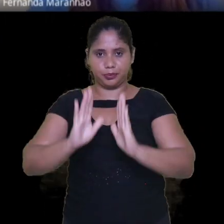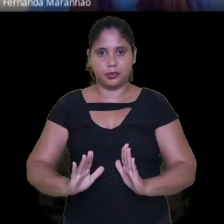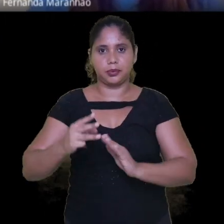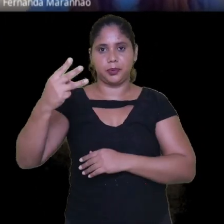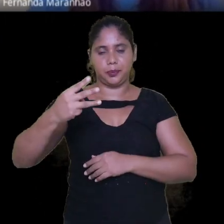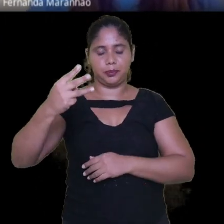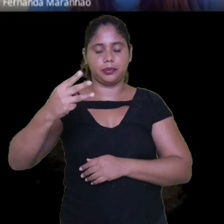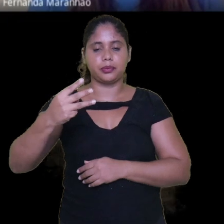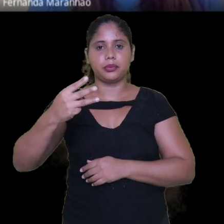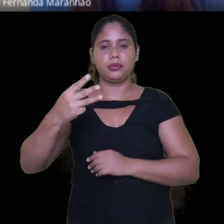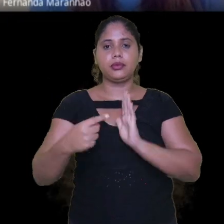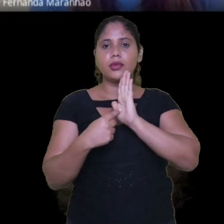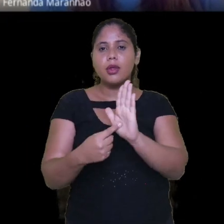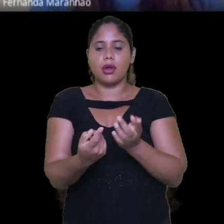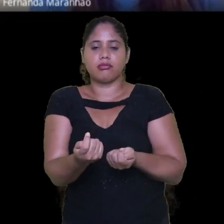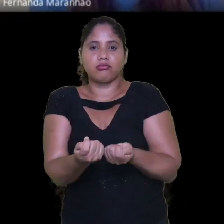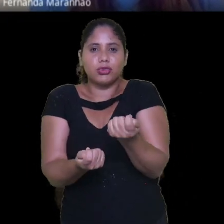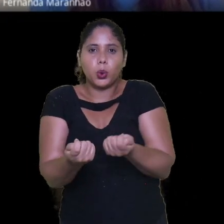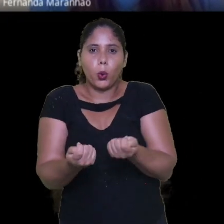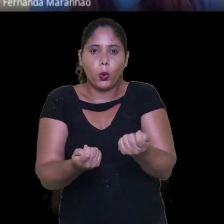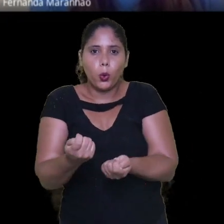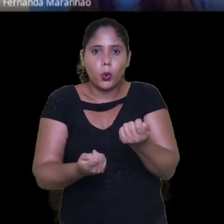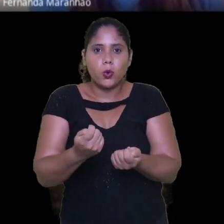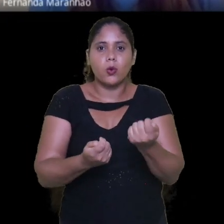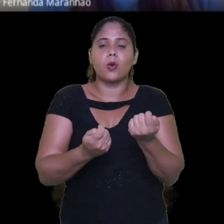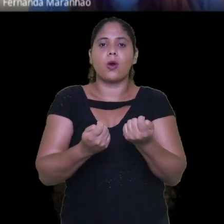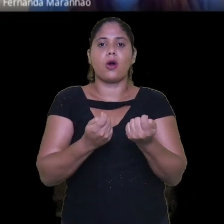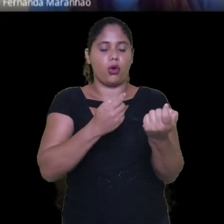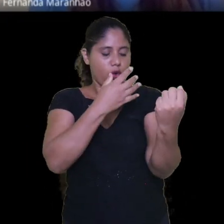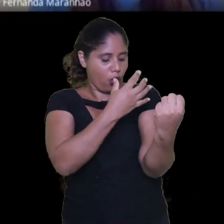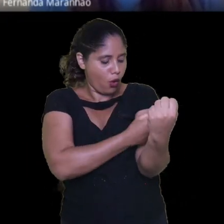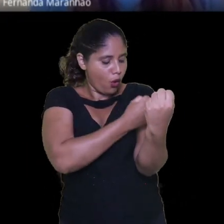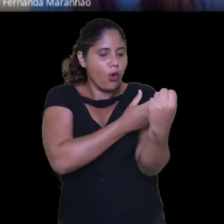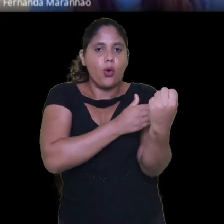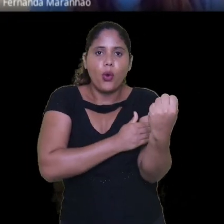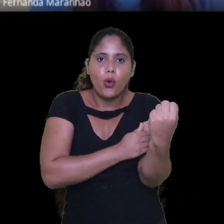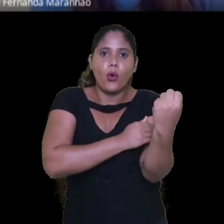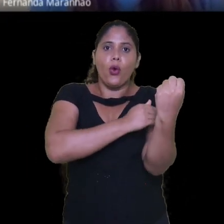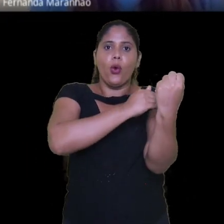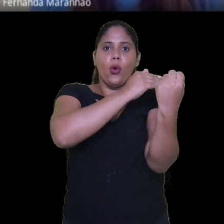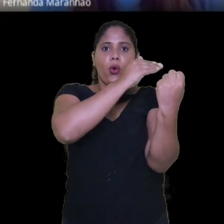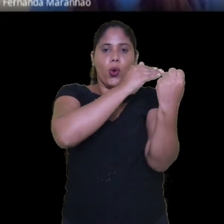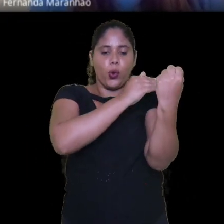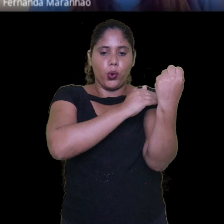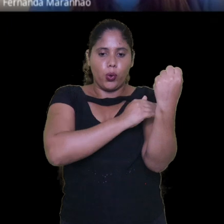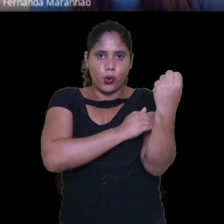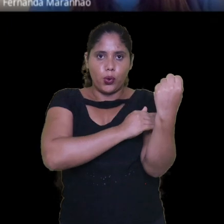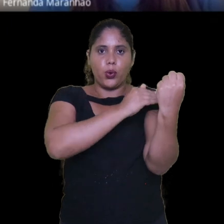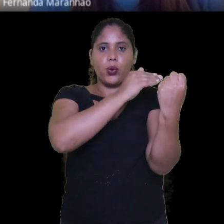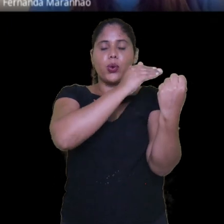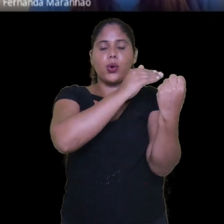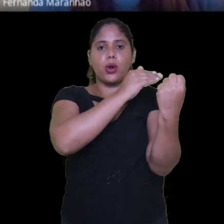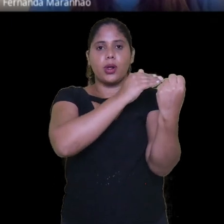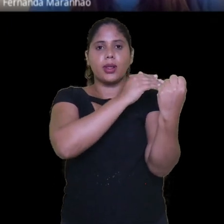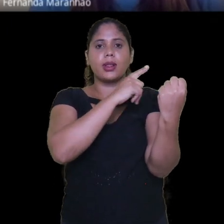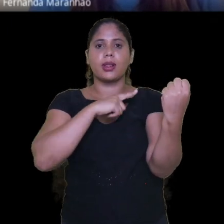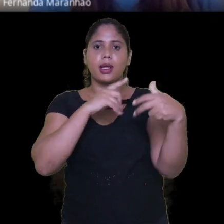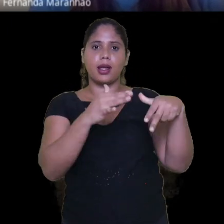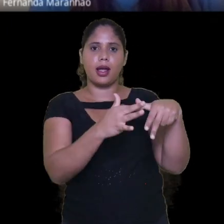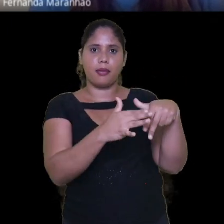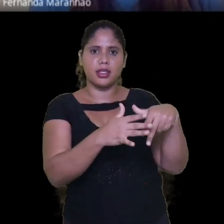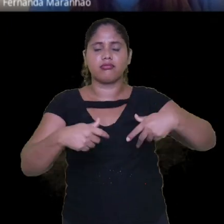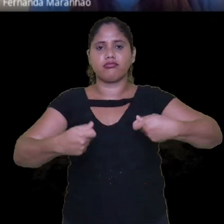Há estudos em andamento sugerindo postergar esse nascimento para depois das 34 semanas. No